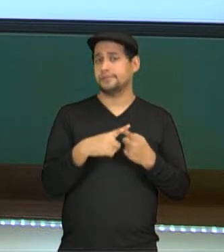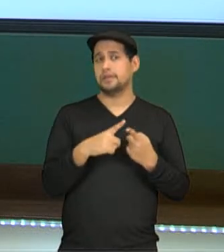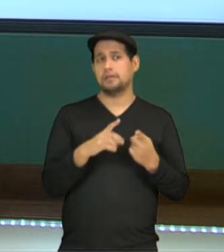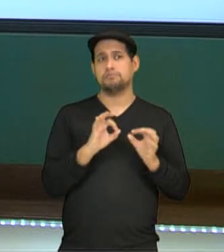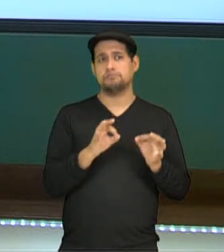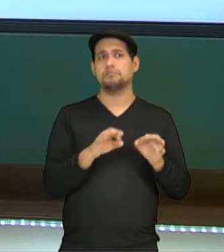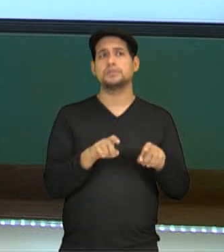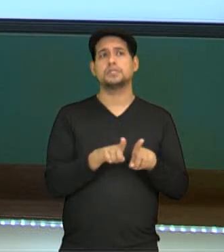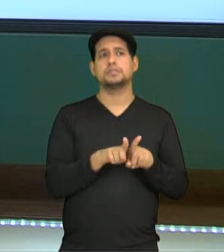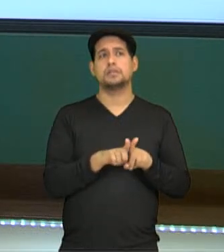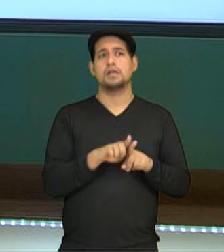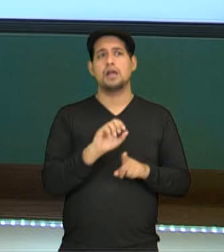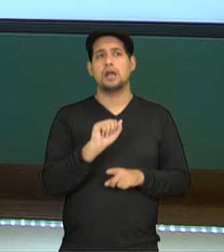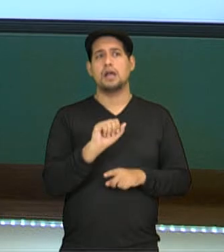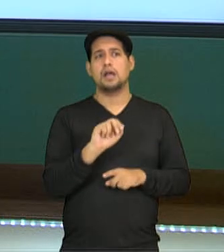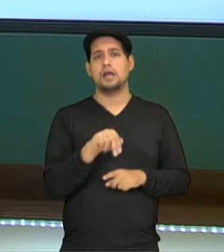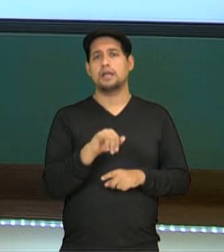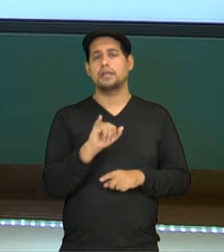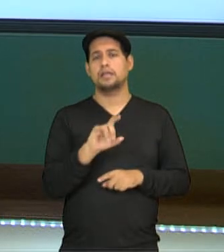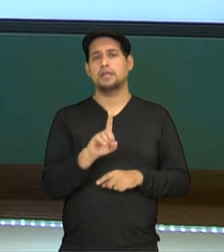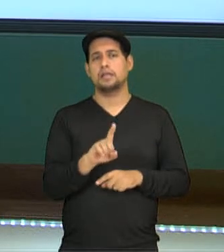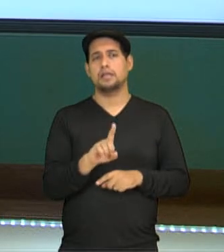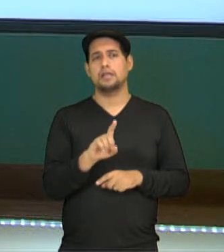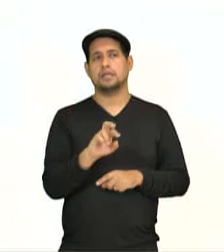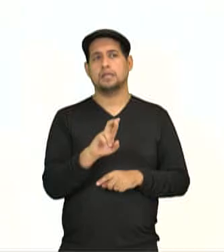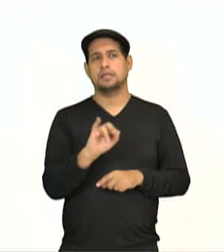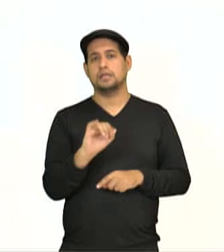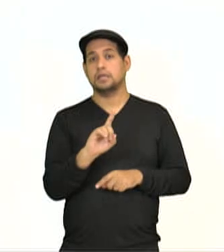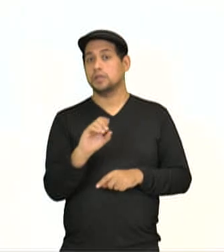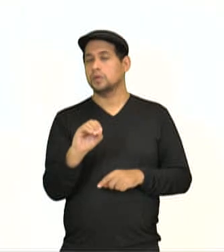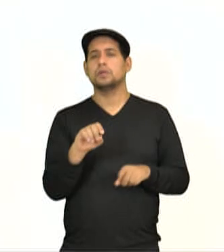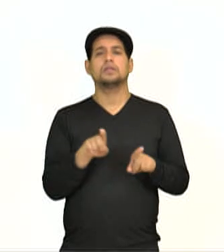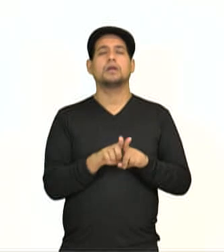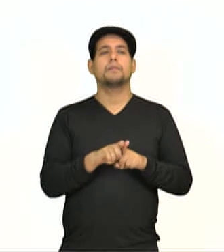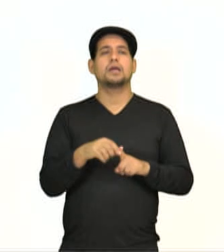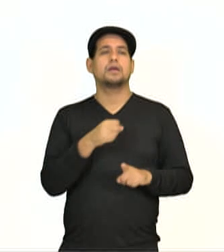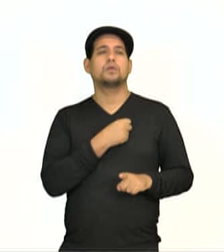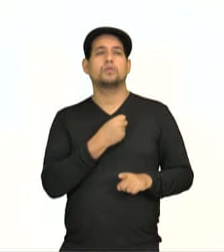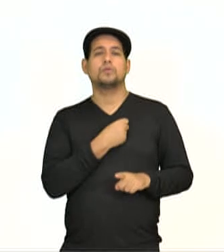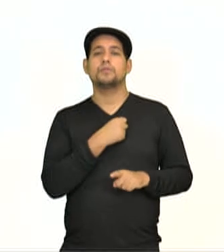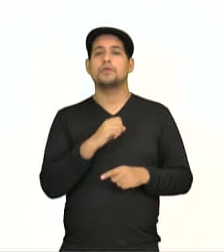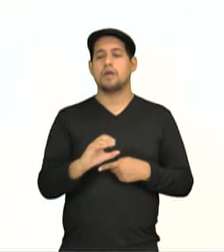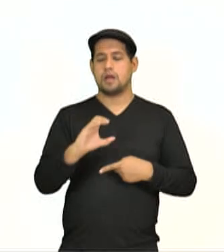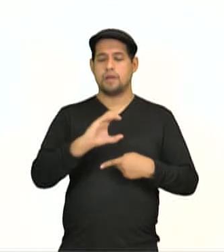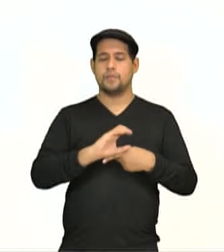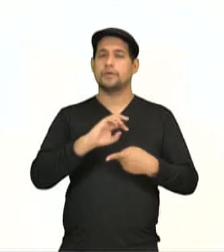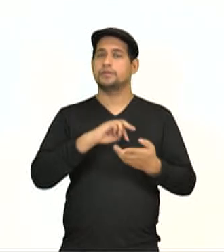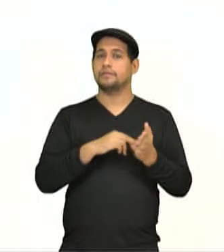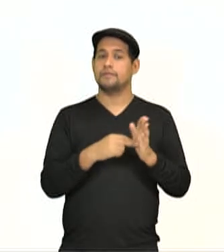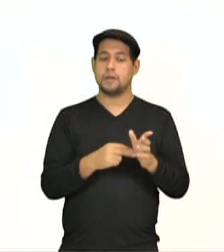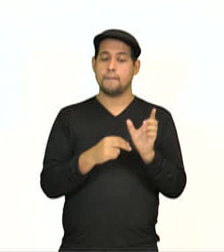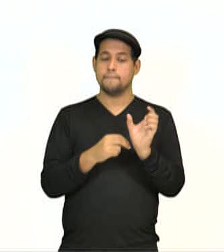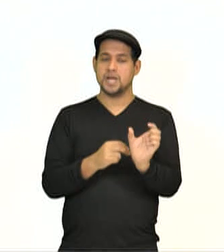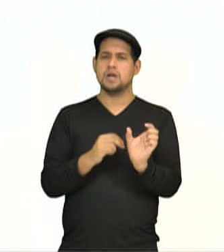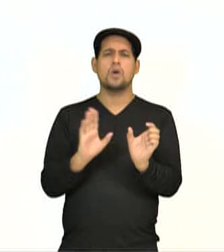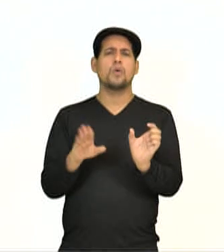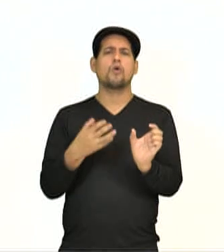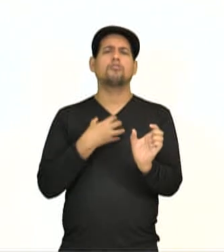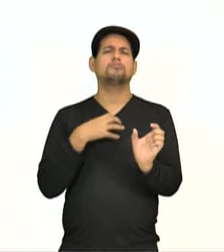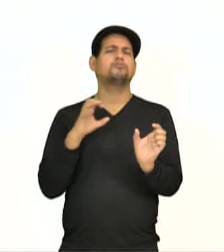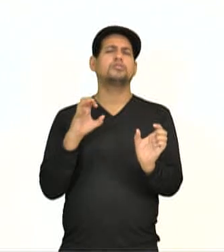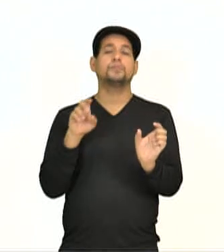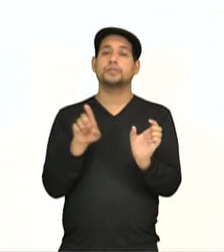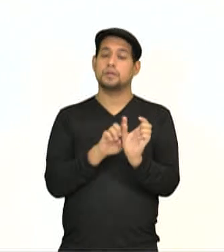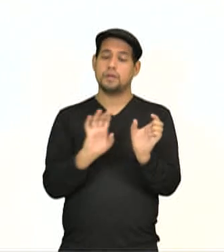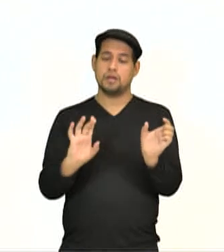anidrido, tá? Anidrido, número de carbonos vai ser o prefixo, o tipo de ligação química